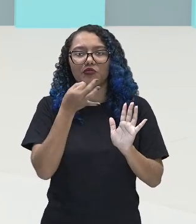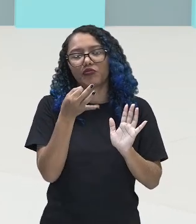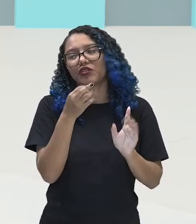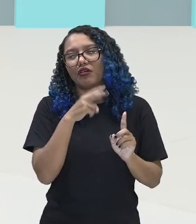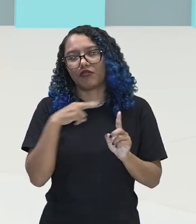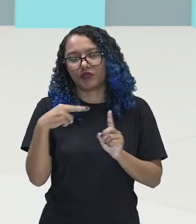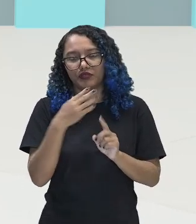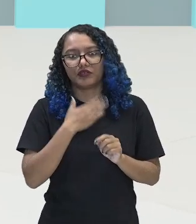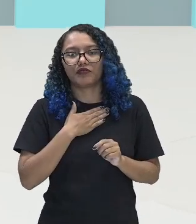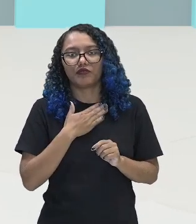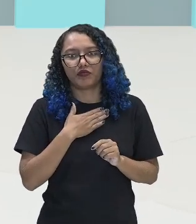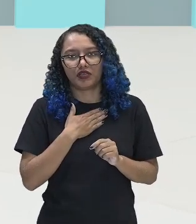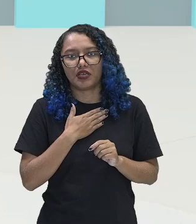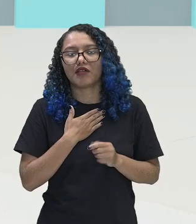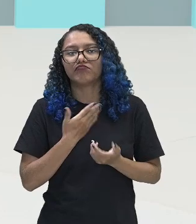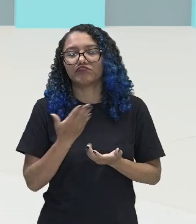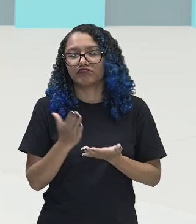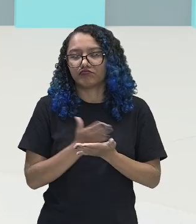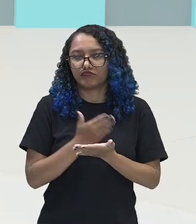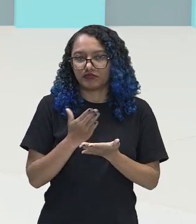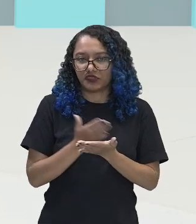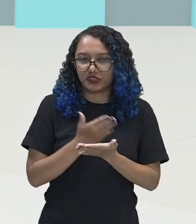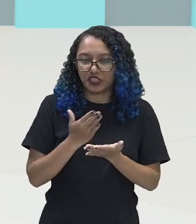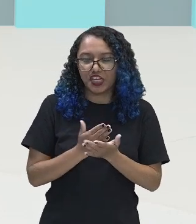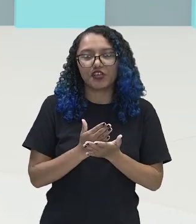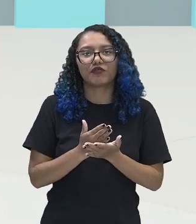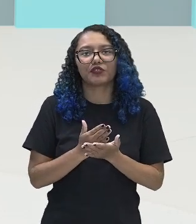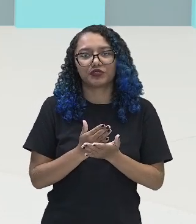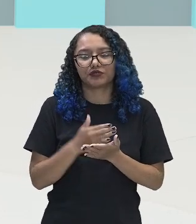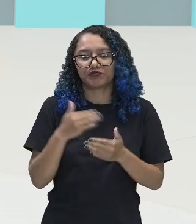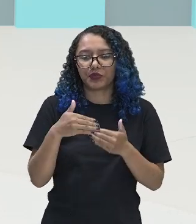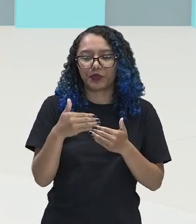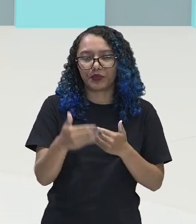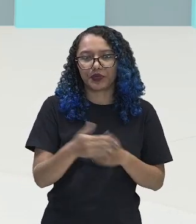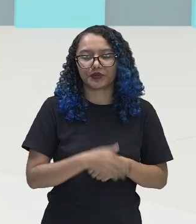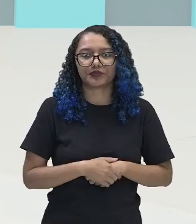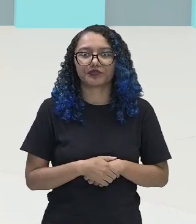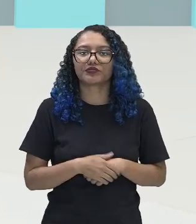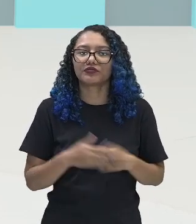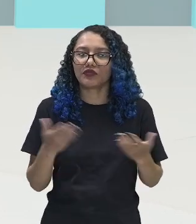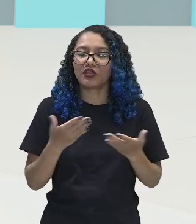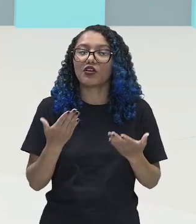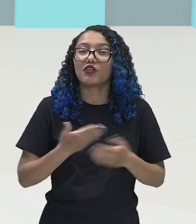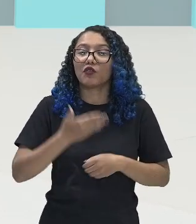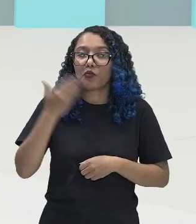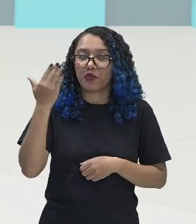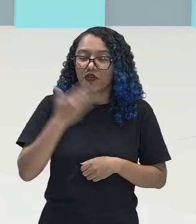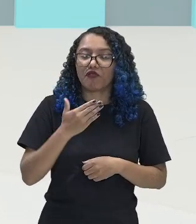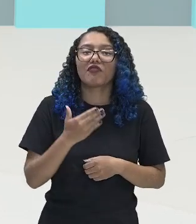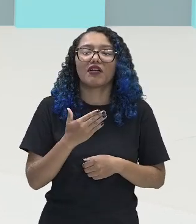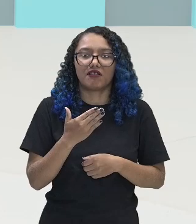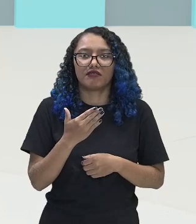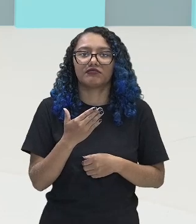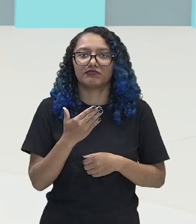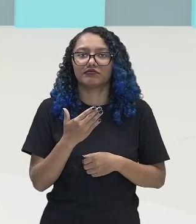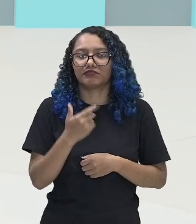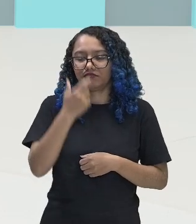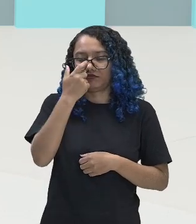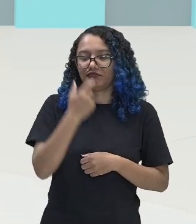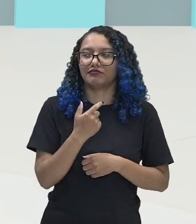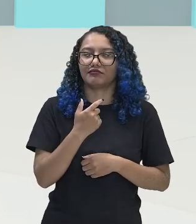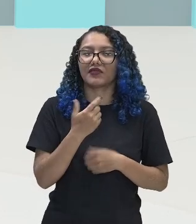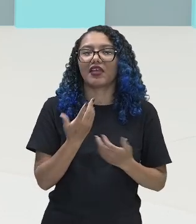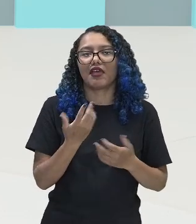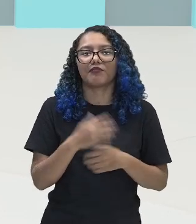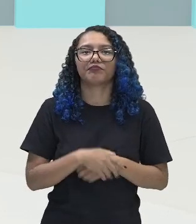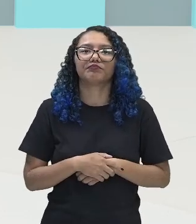né, nas páginas adiante. Ou seja, agora eu vou provar de fato quem eu sou. Perceba aí que realmente é uma fala de